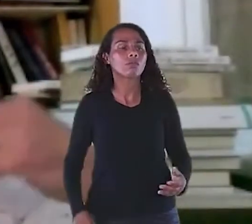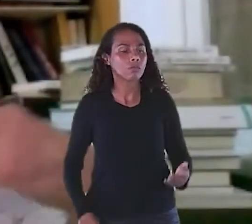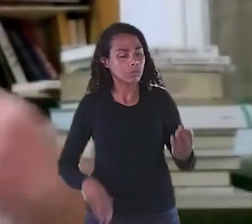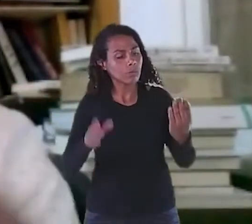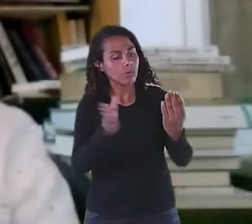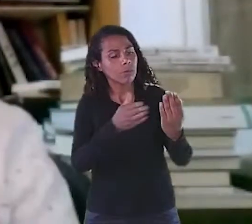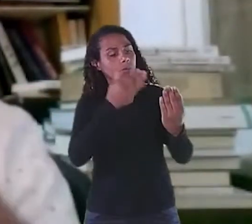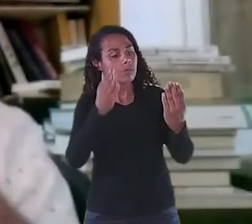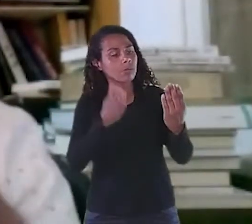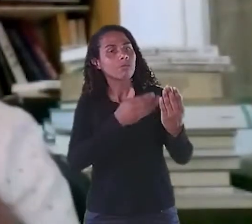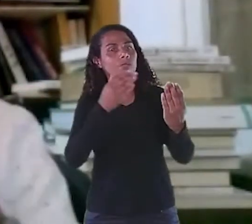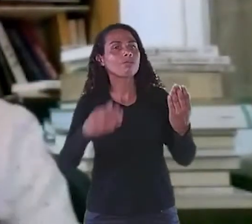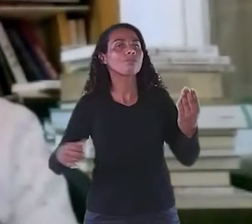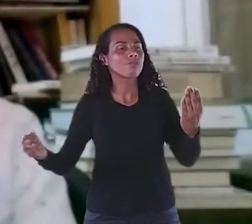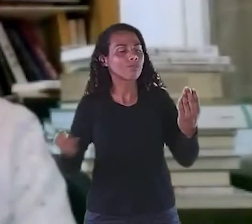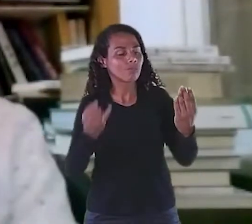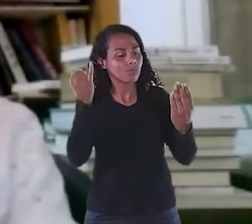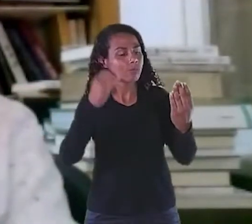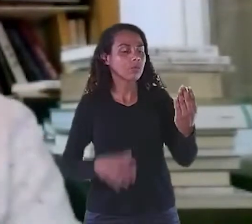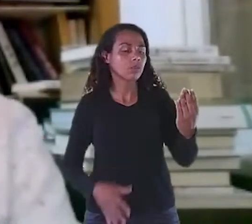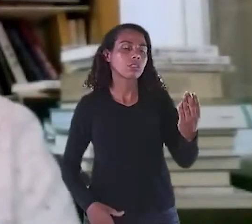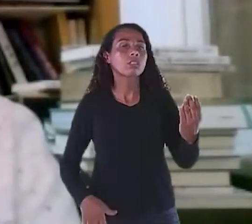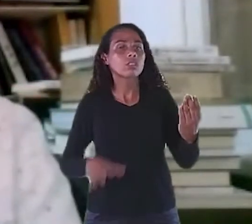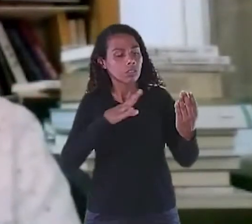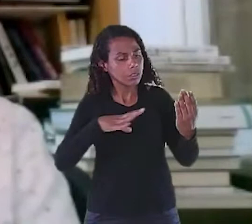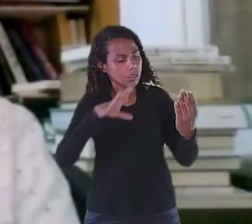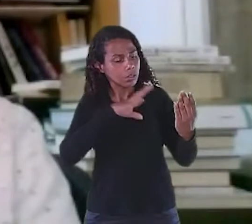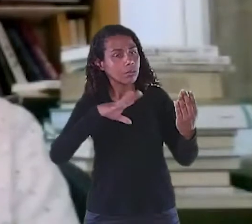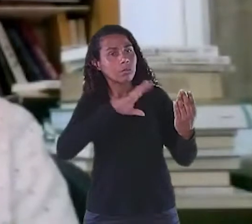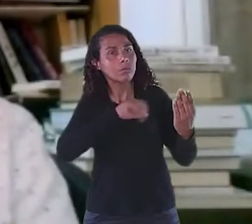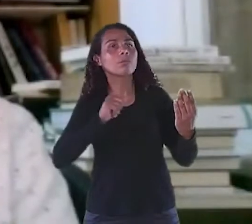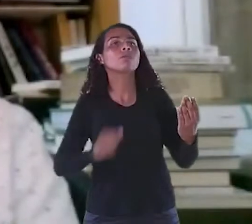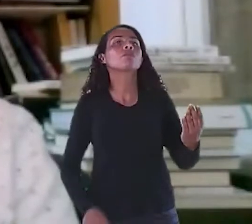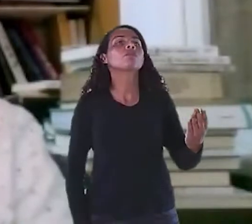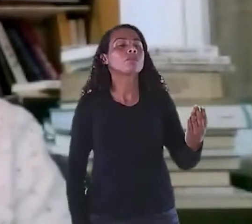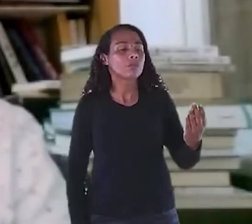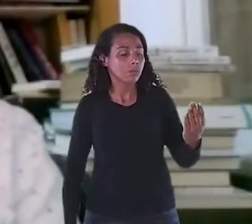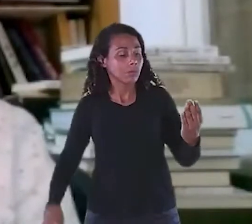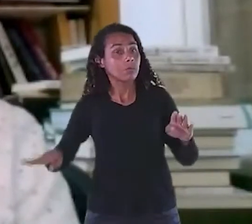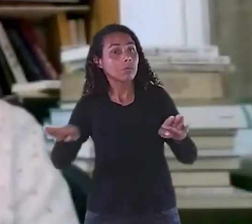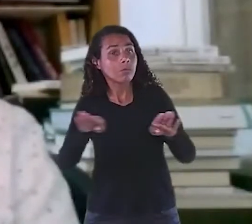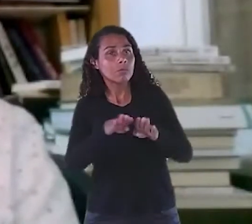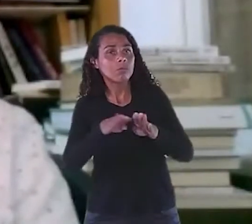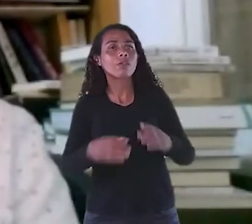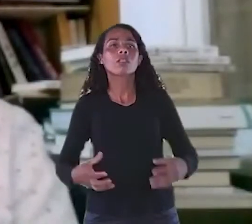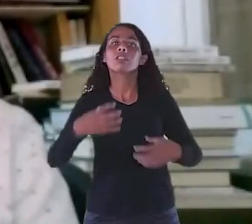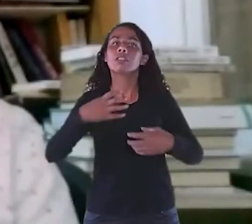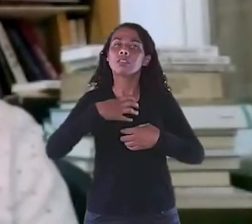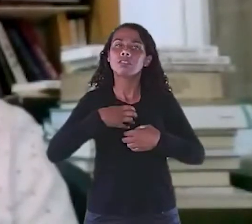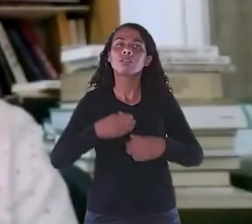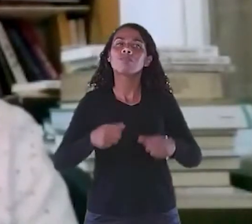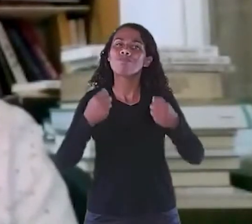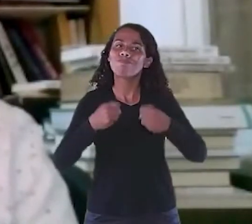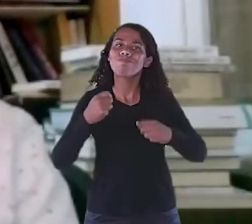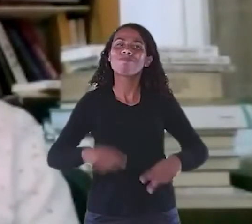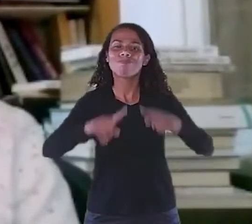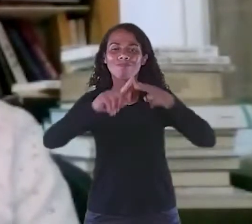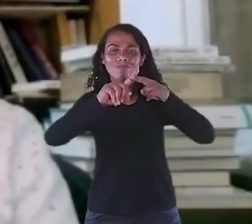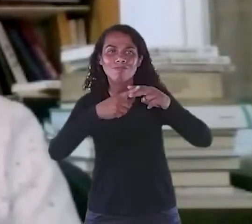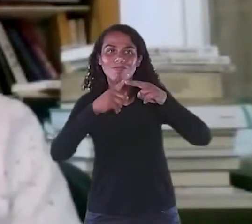né? E eu senti necessidade disso. Então,